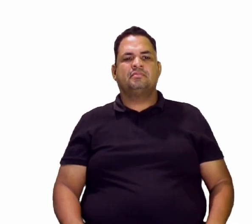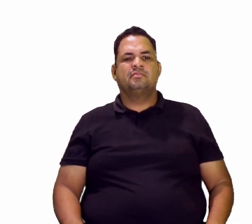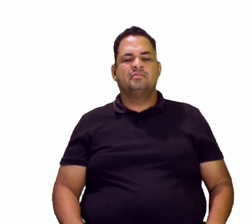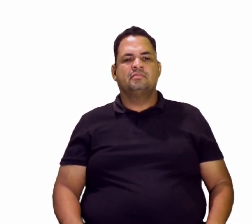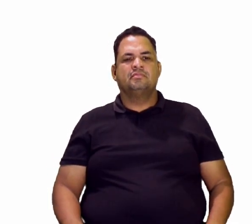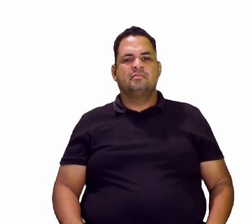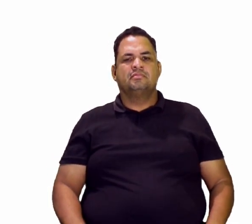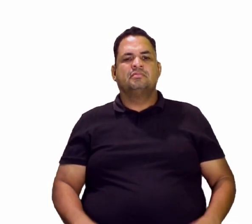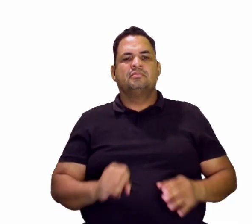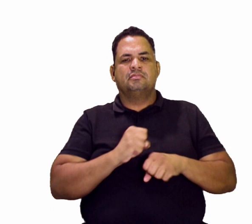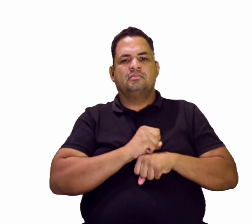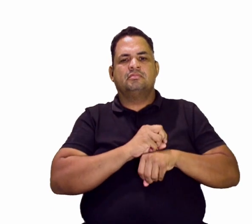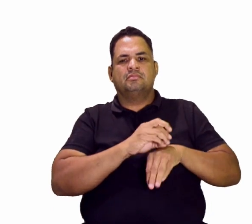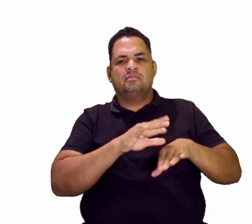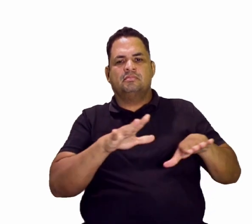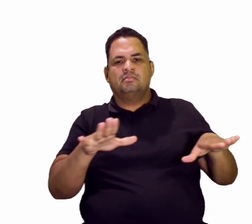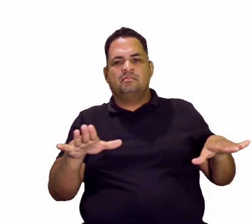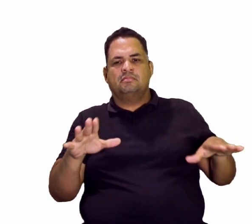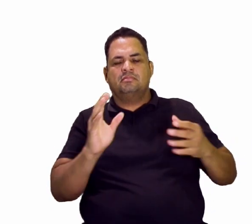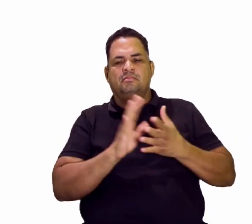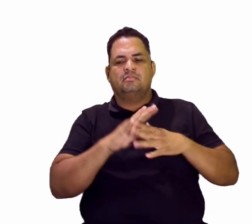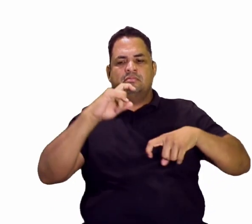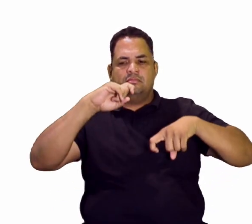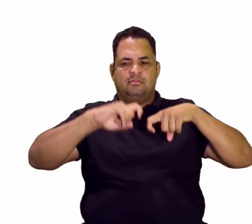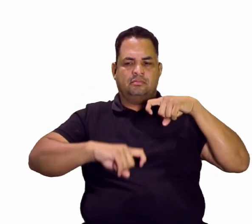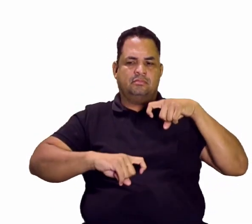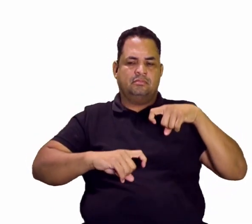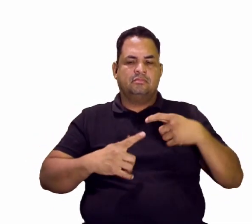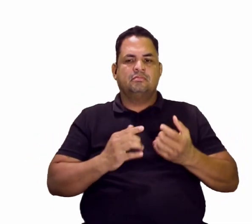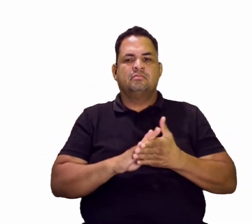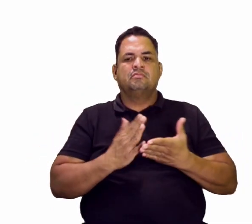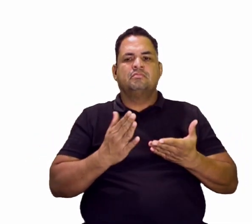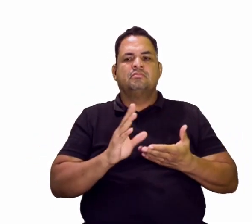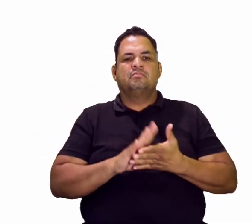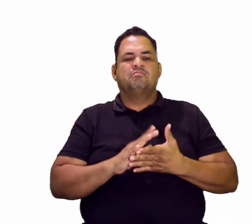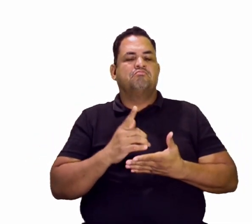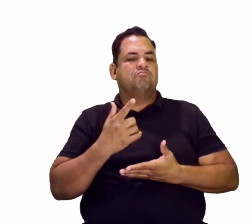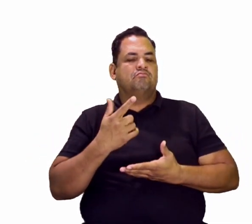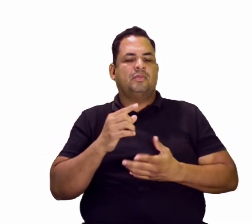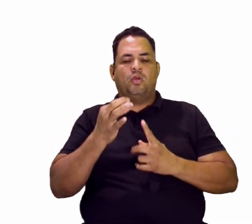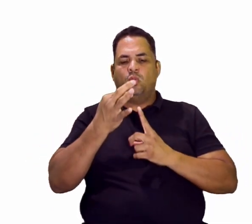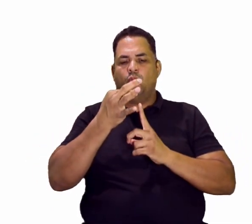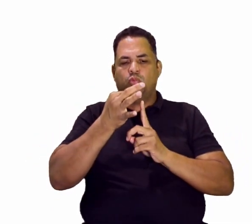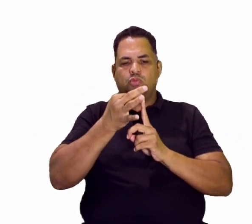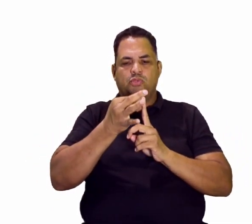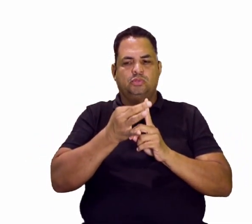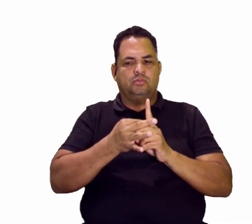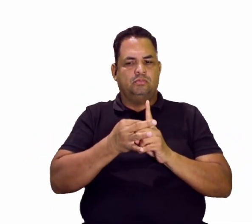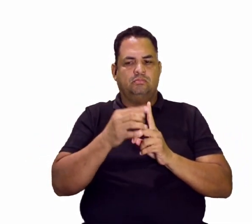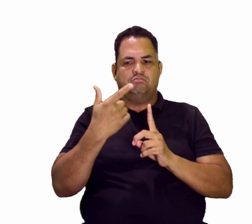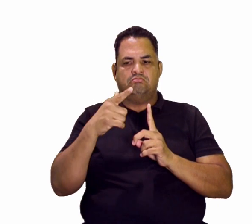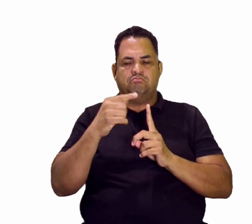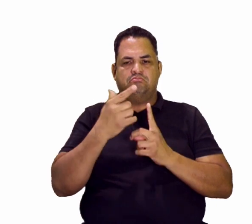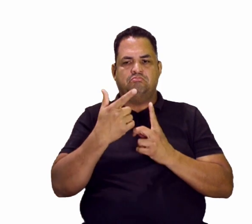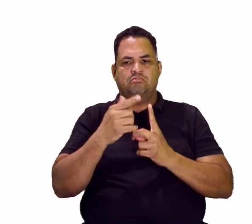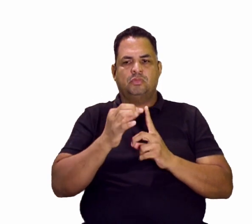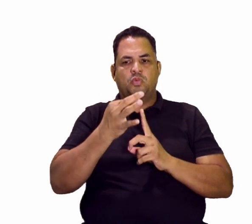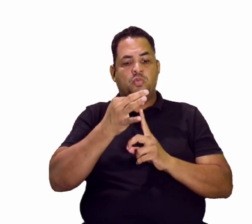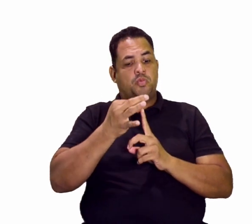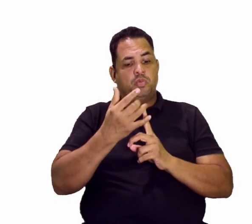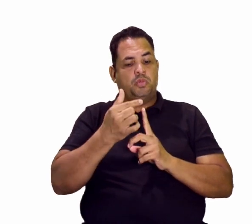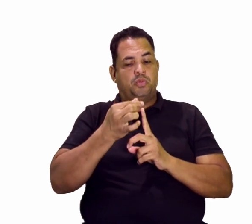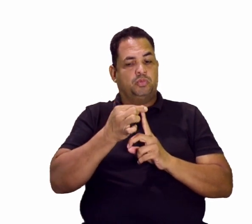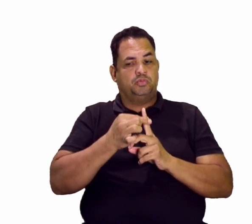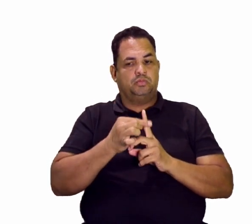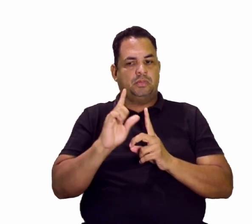que geralmente é transmitido por meio da relação sexual sem o uso de preservativo, tá, galera?